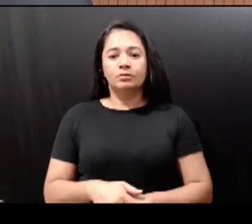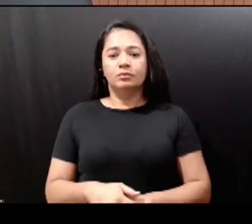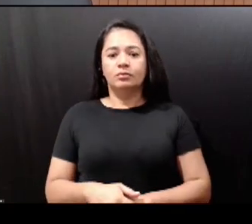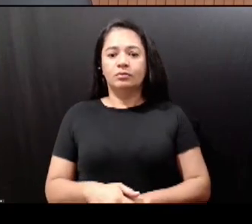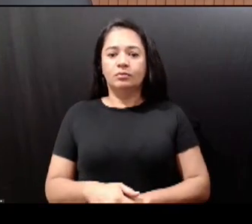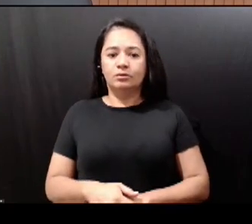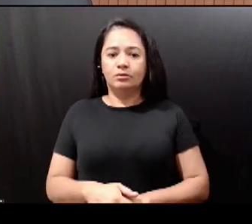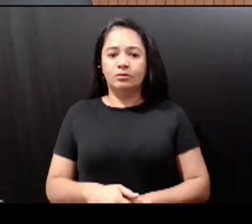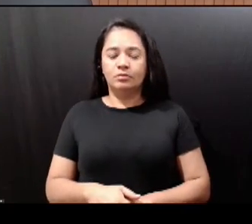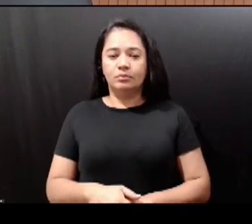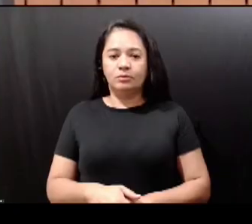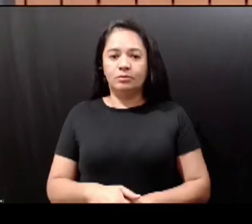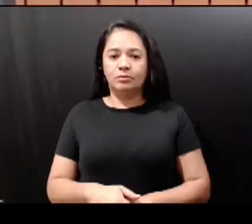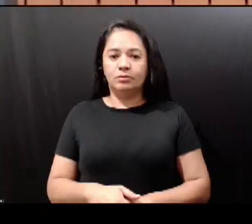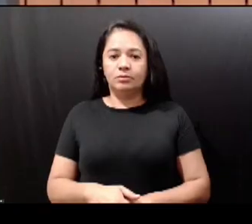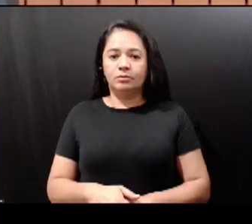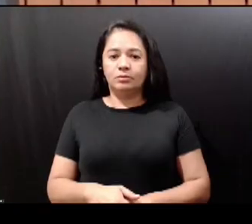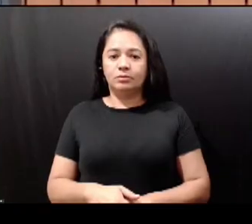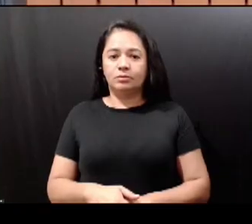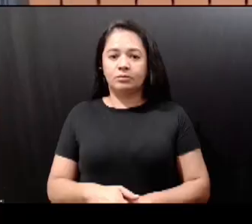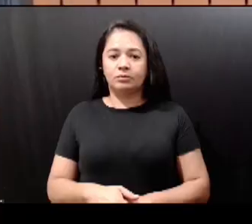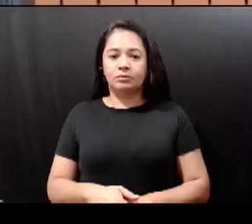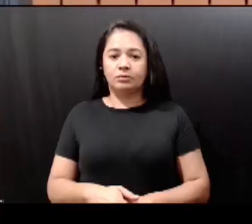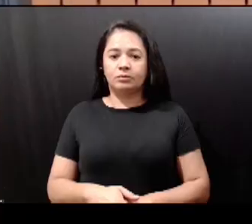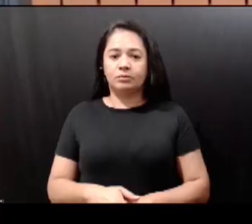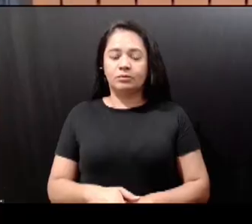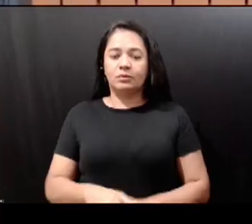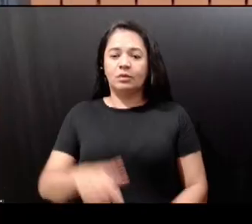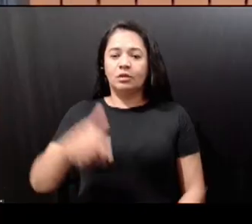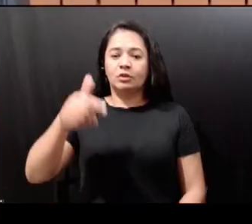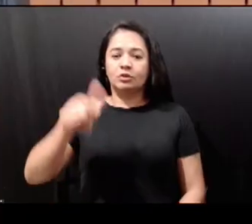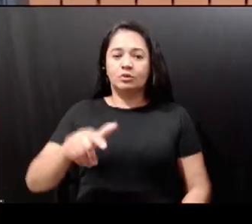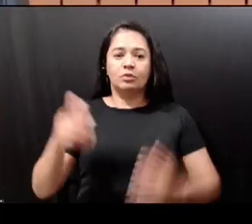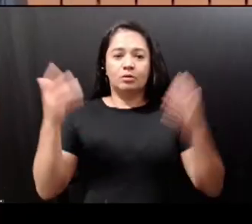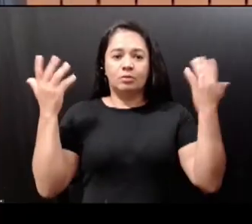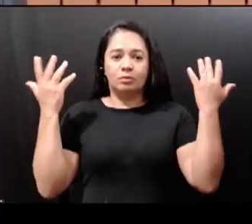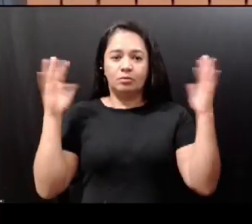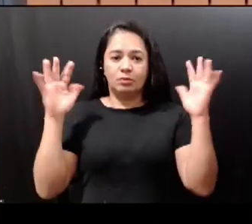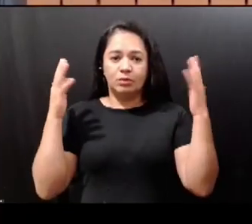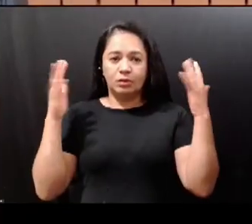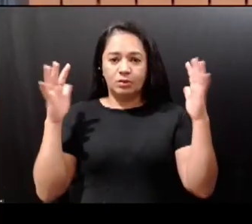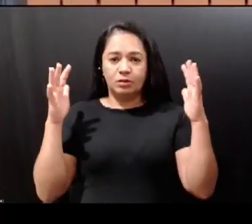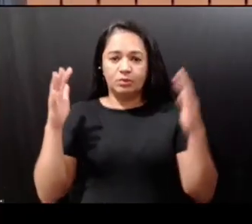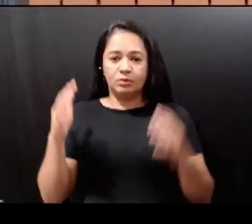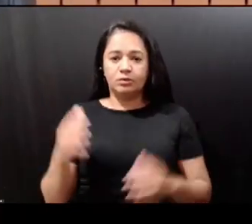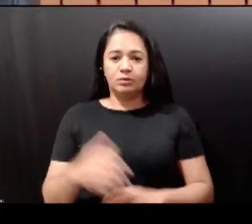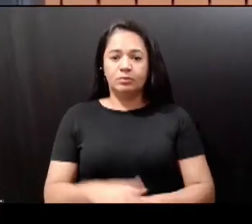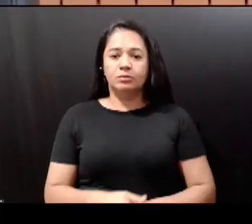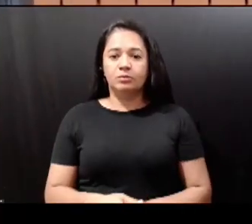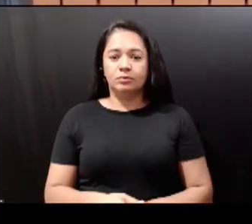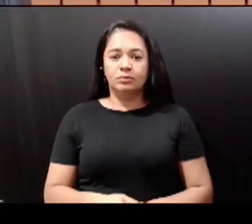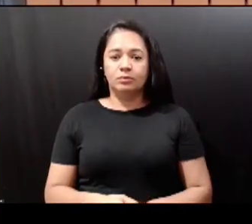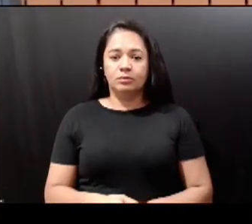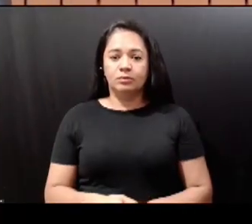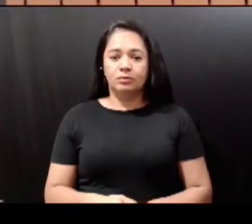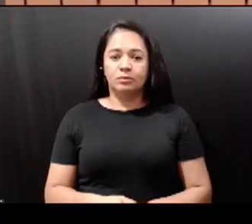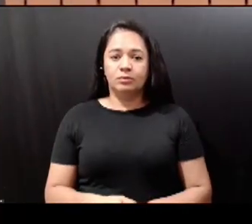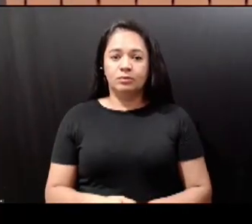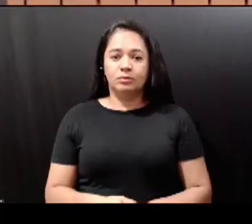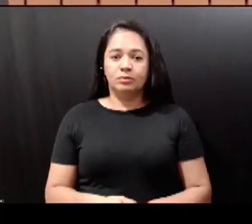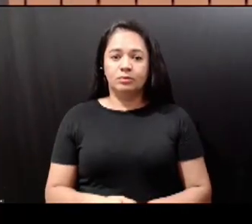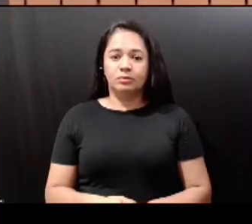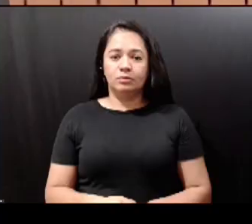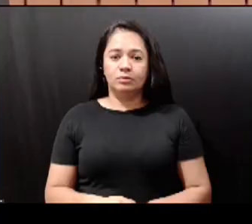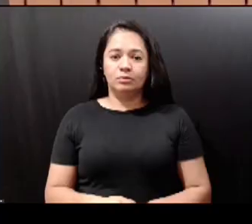Vereador Eduardo Magoga, mais uma vez, parabenizá-lo aí pela nova condução pós o vereador Luiz